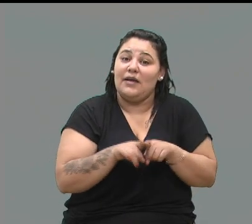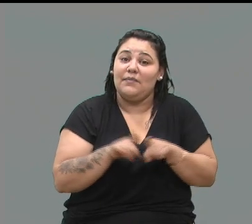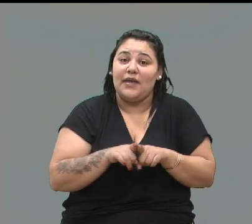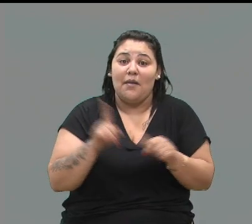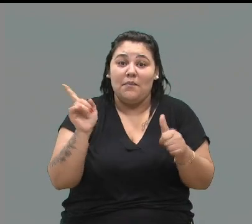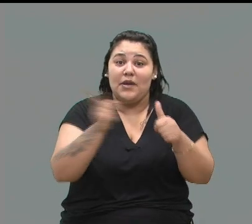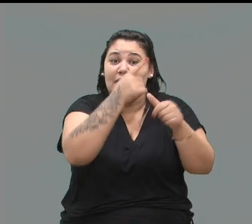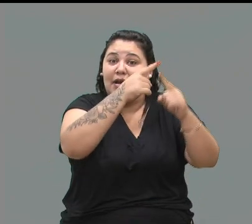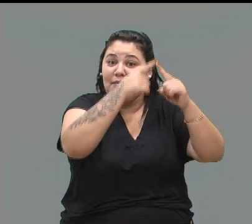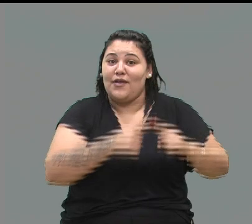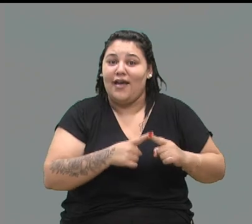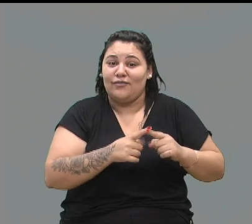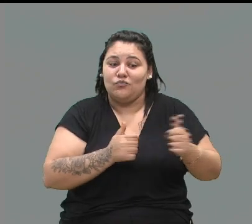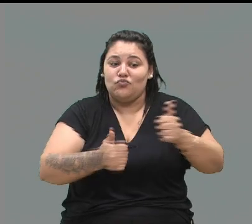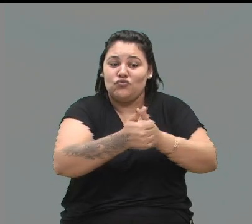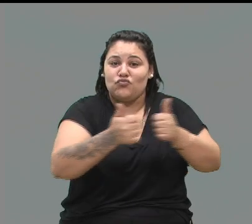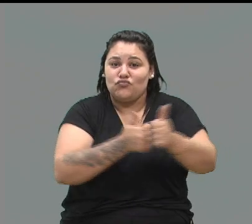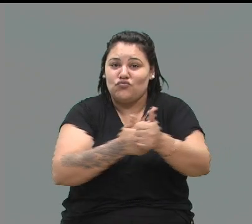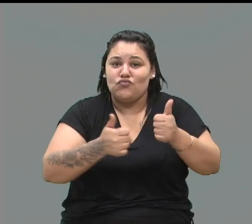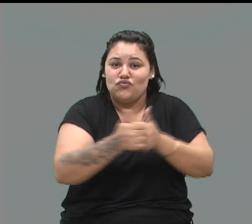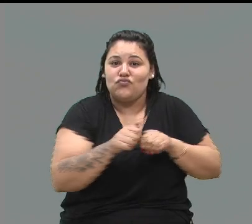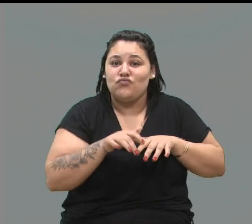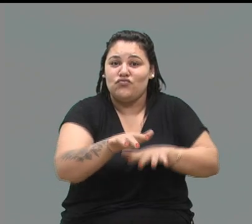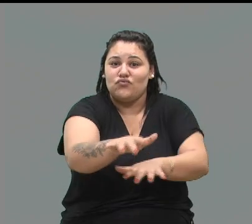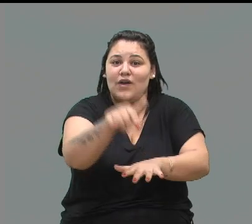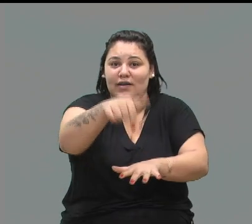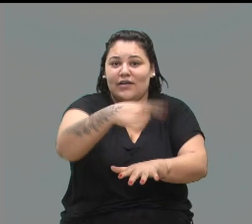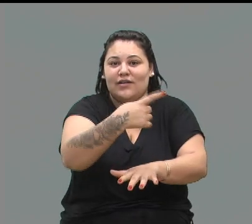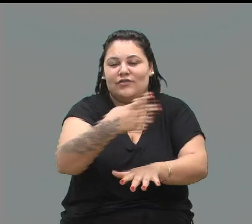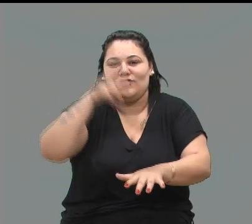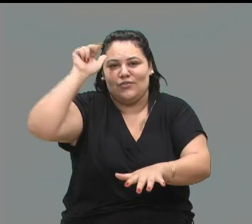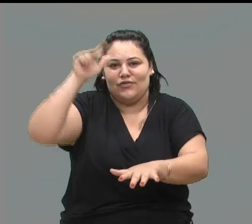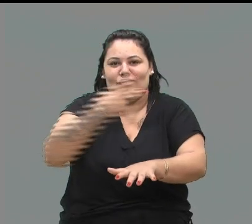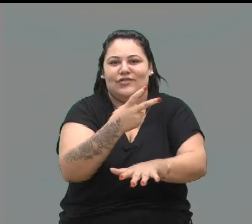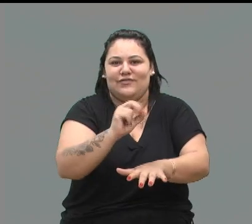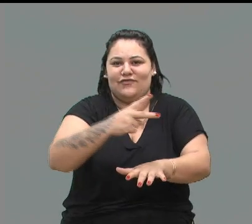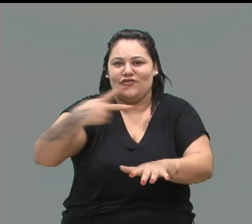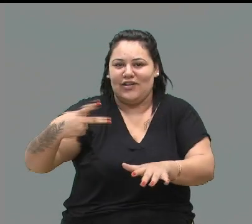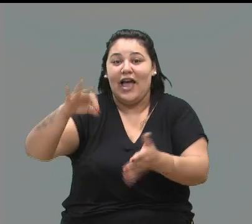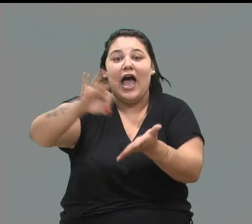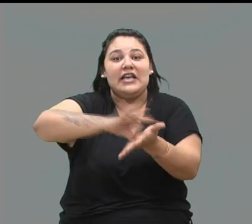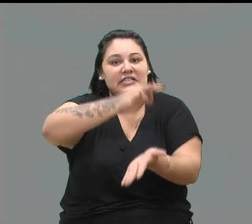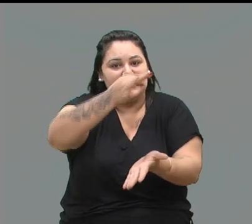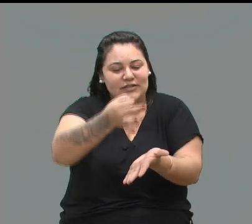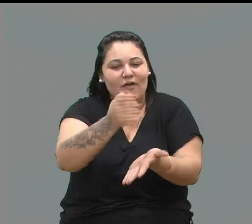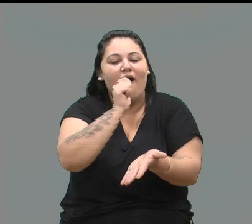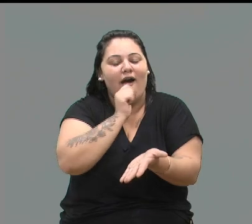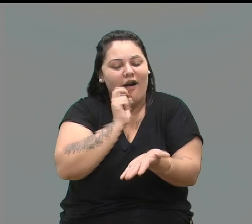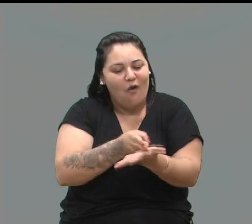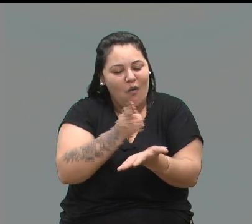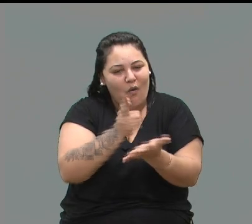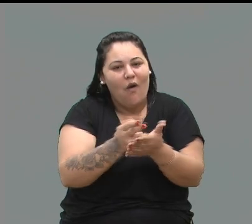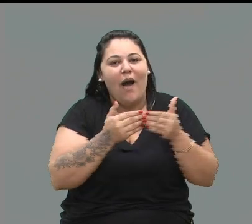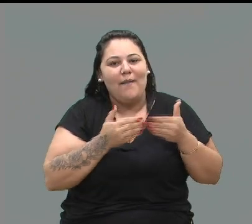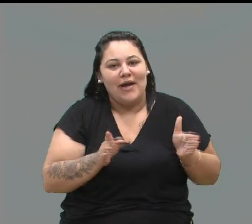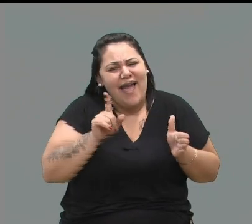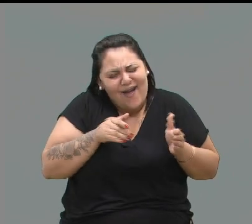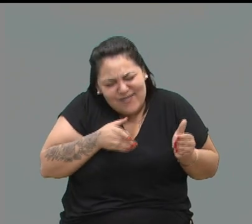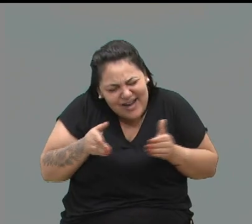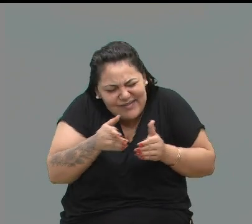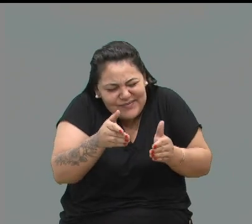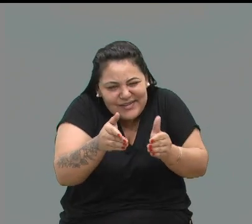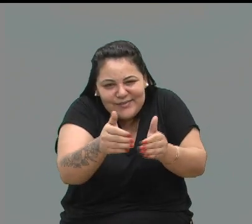Sul, 14 de abril de 2024. As inscrições ainda estão abertas, né, um trajeto curto